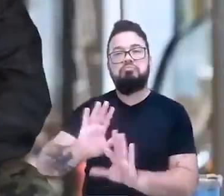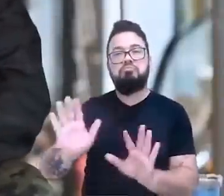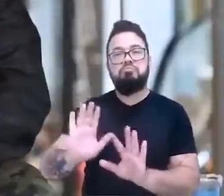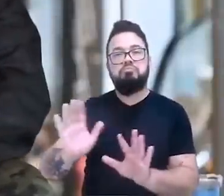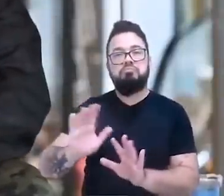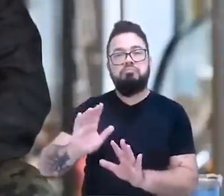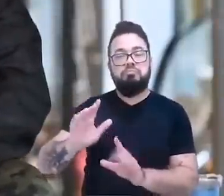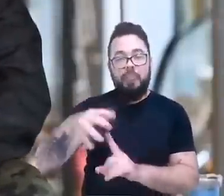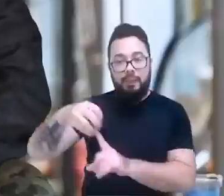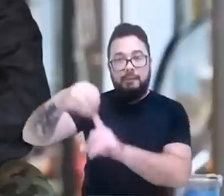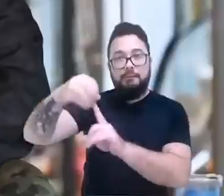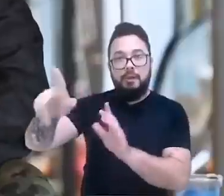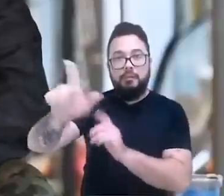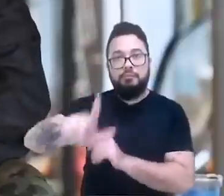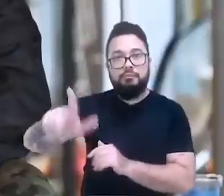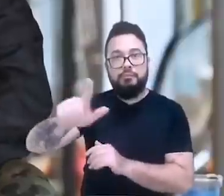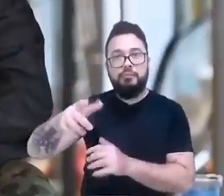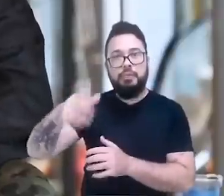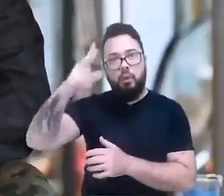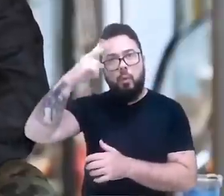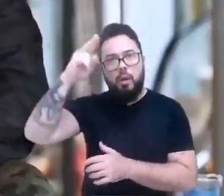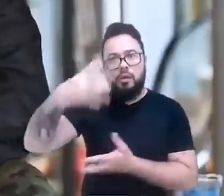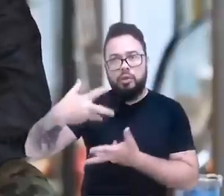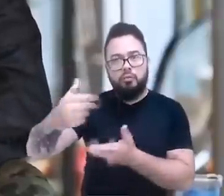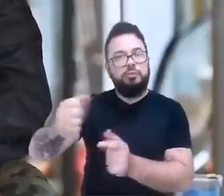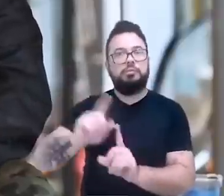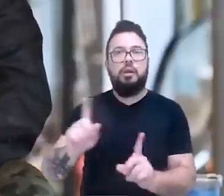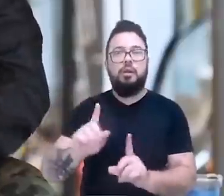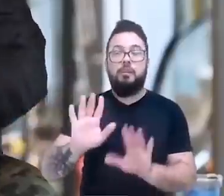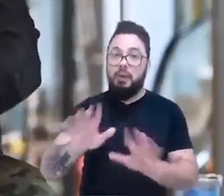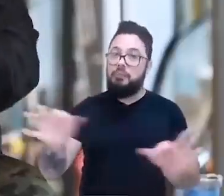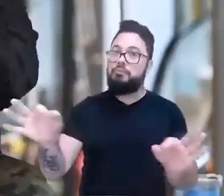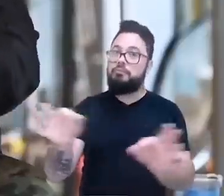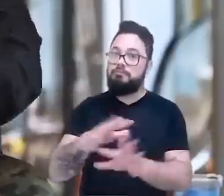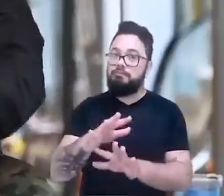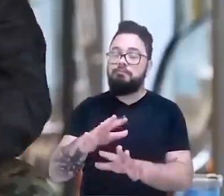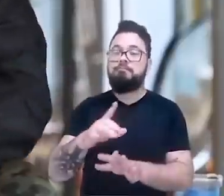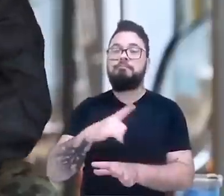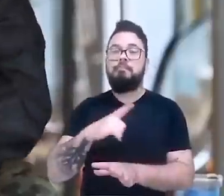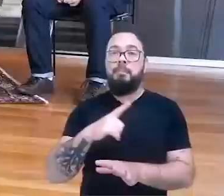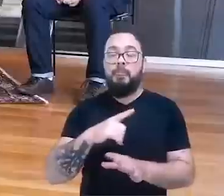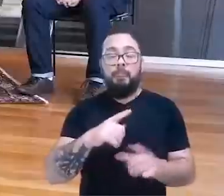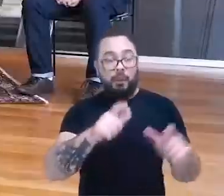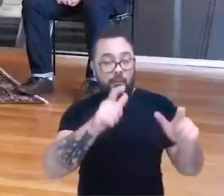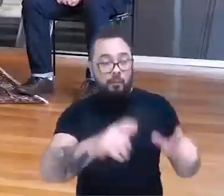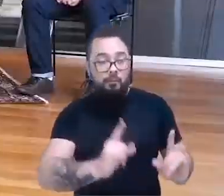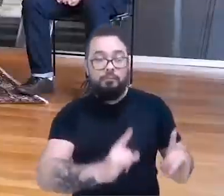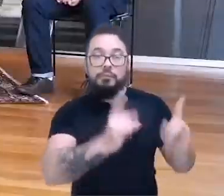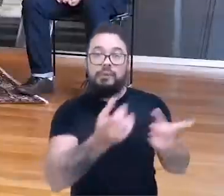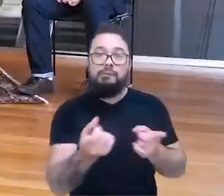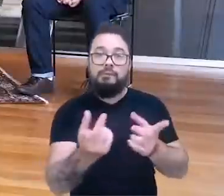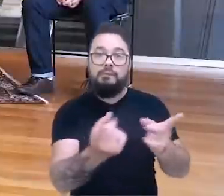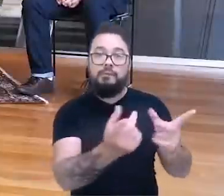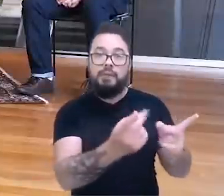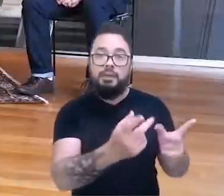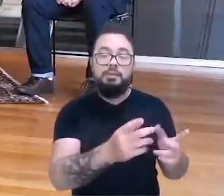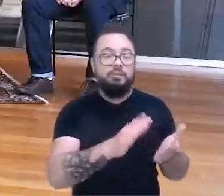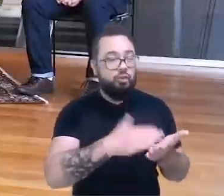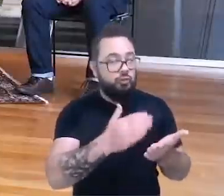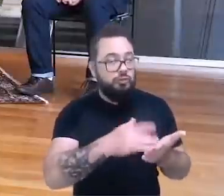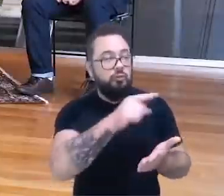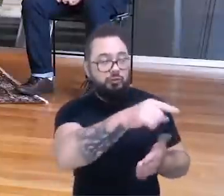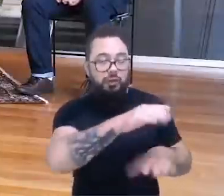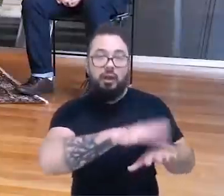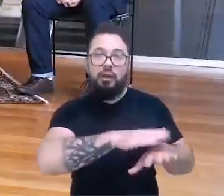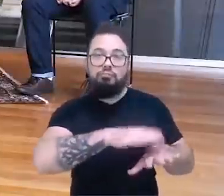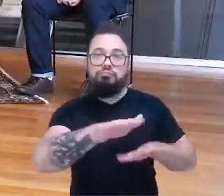pela aquela feira literária entendeu mas Incrivelmente quando acabou a feira eu tinha barraca de livro lá o livro lançado todo movimento